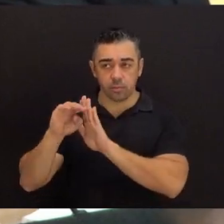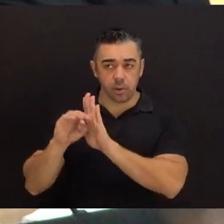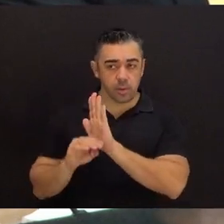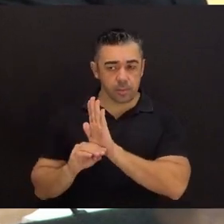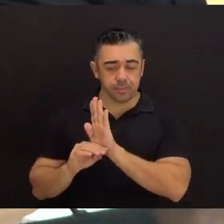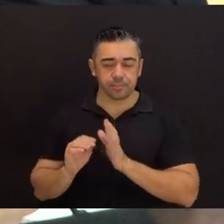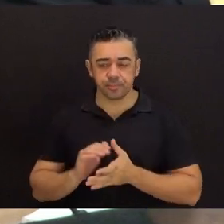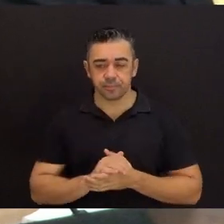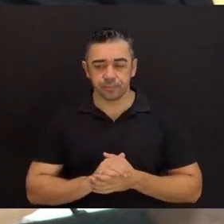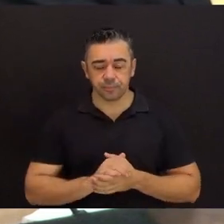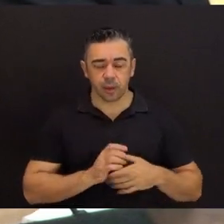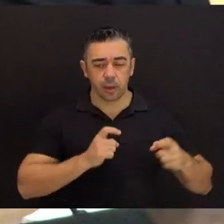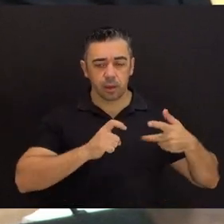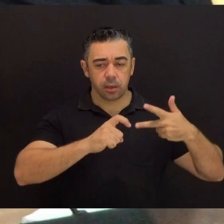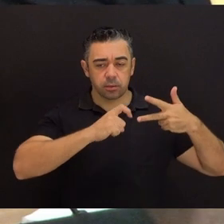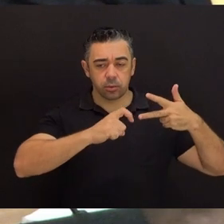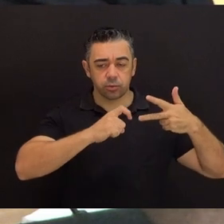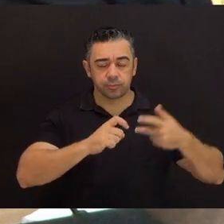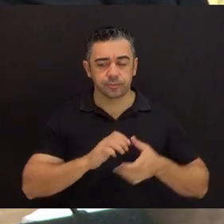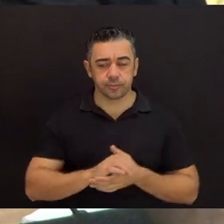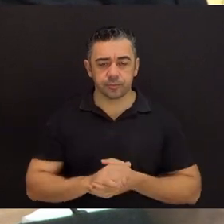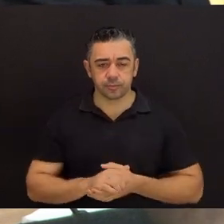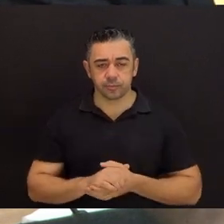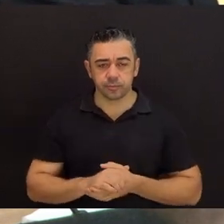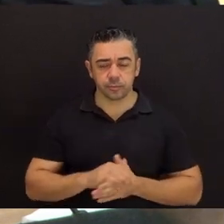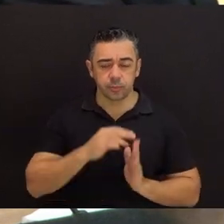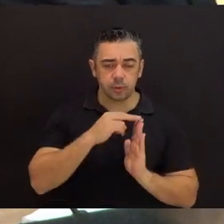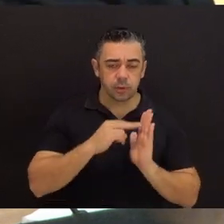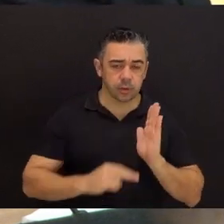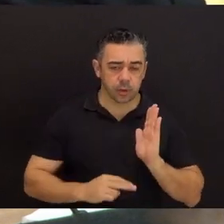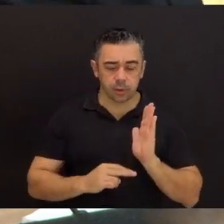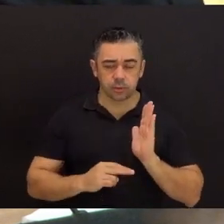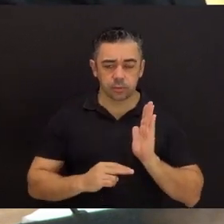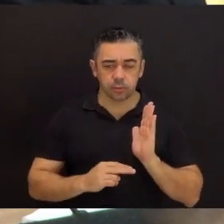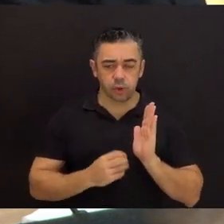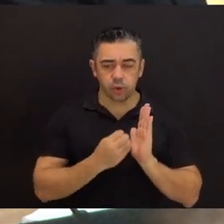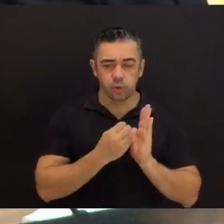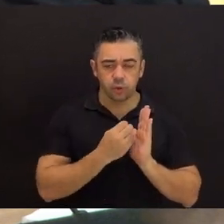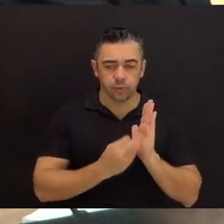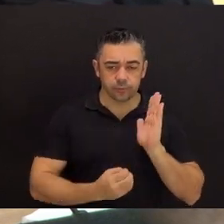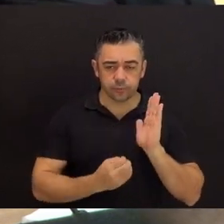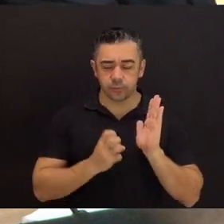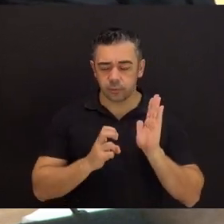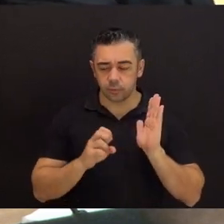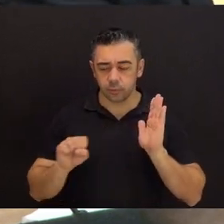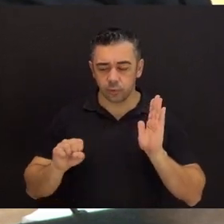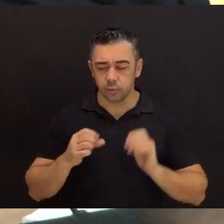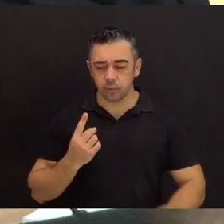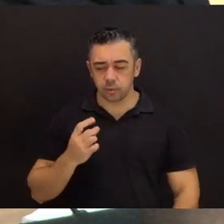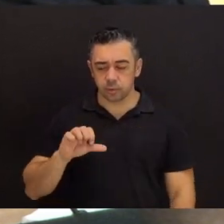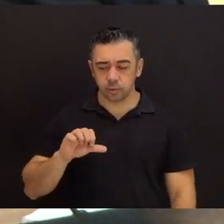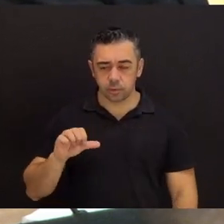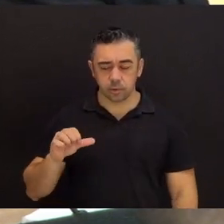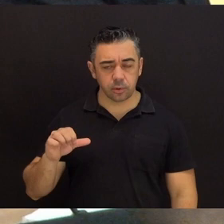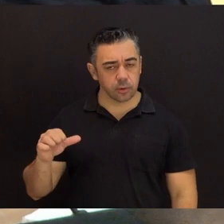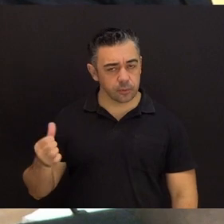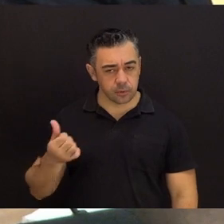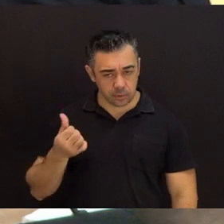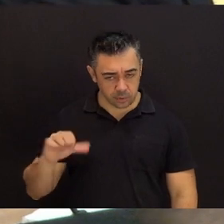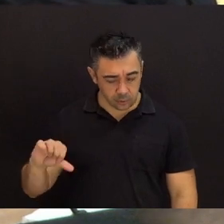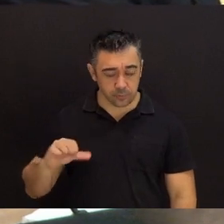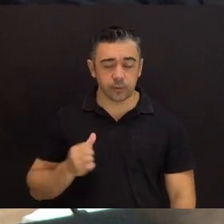do executivo por um lidos os ofícios 58 119 e 120